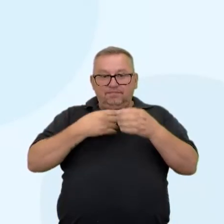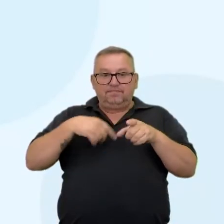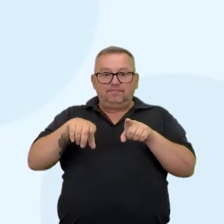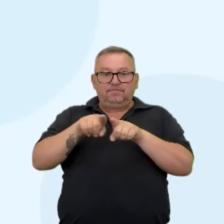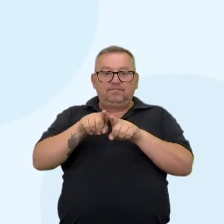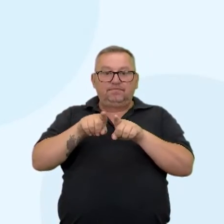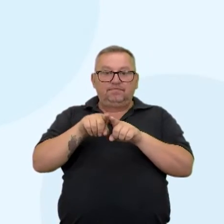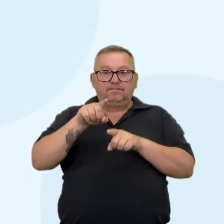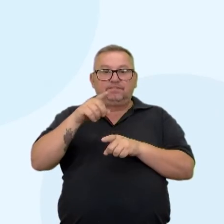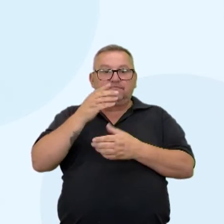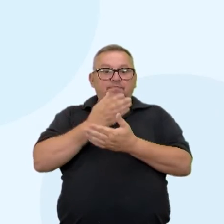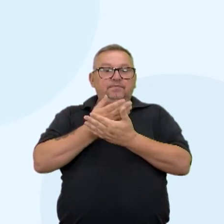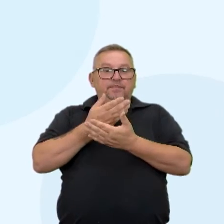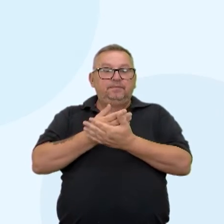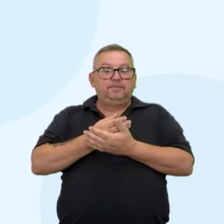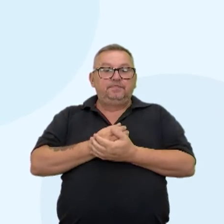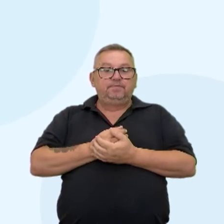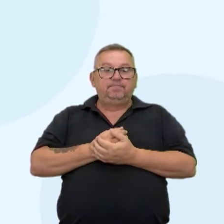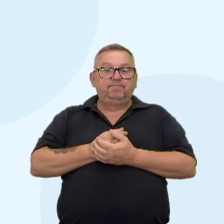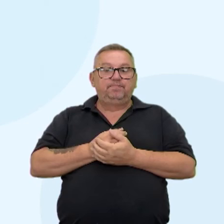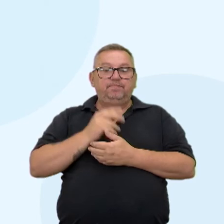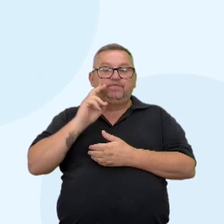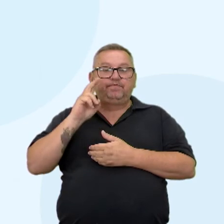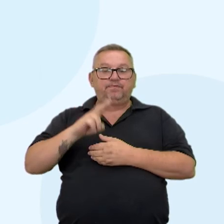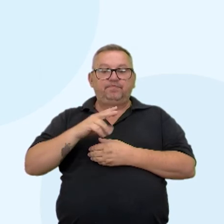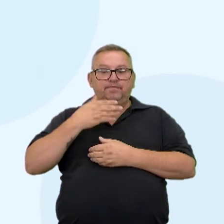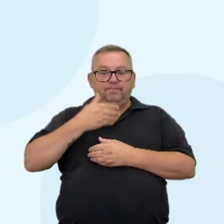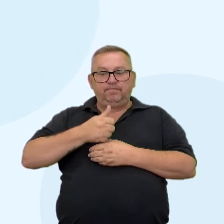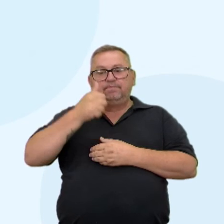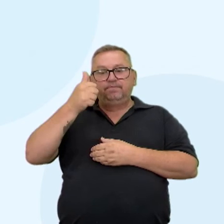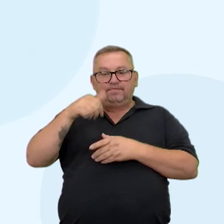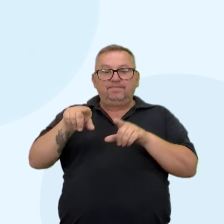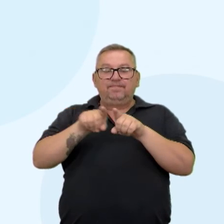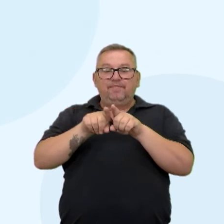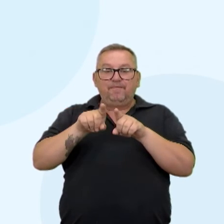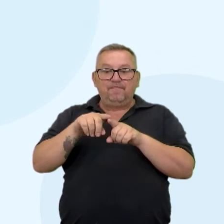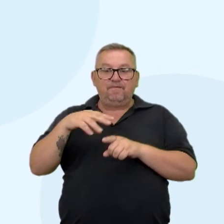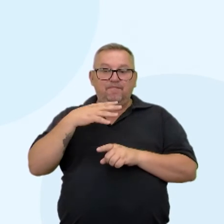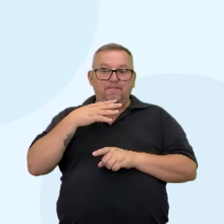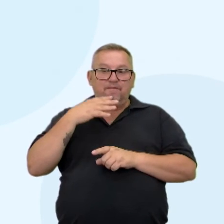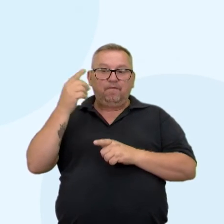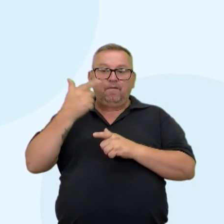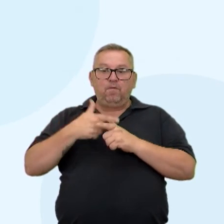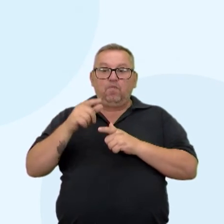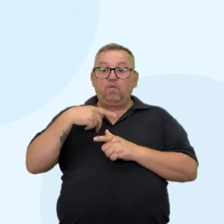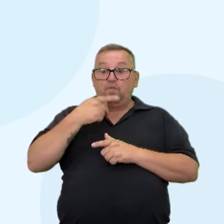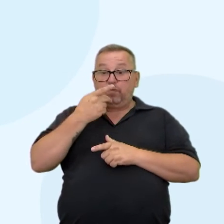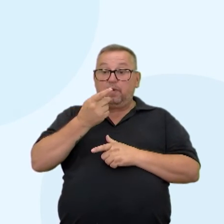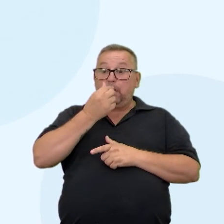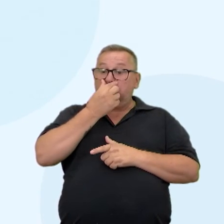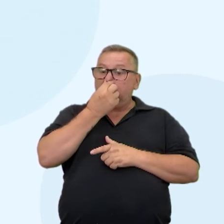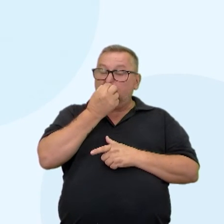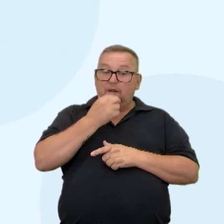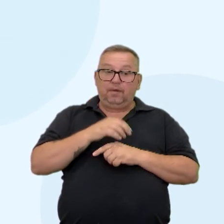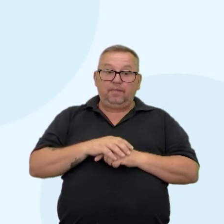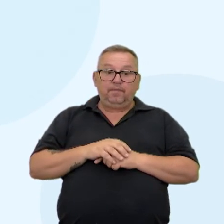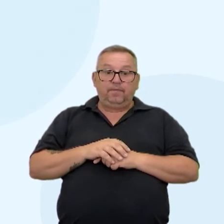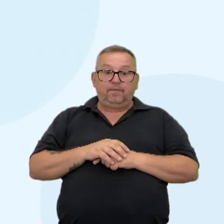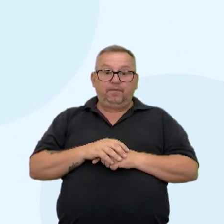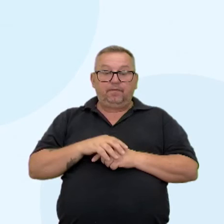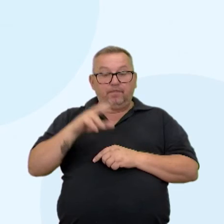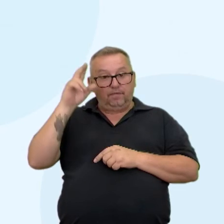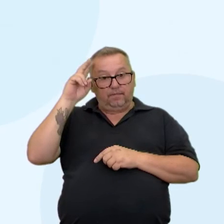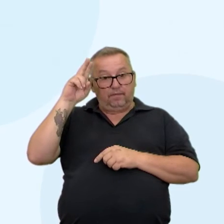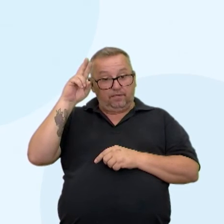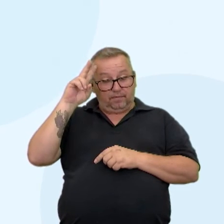para vocês estudantes, né? Estarem aí aprimorando aí o conhecimento sobre o que foi falado. Então nós temos lá uma